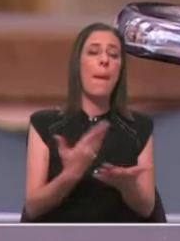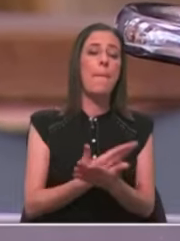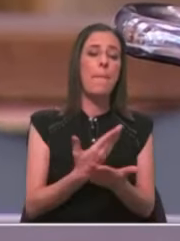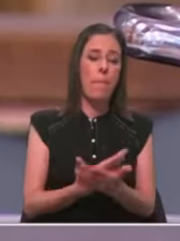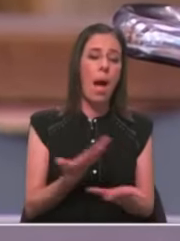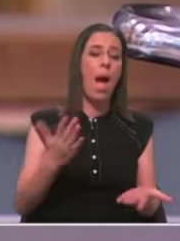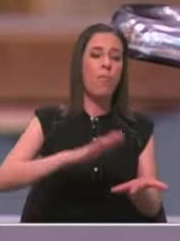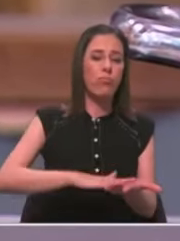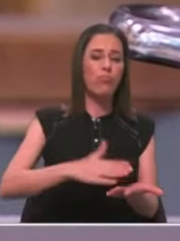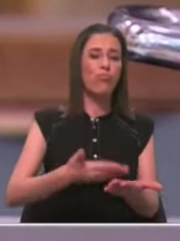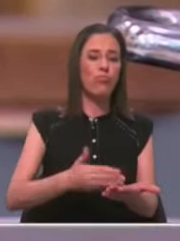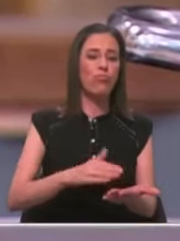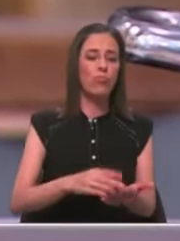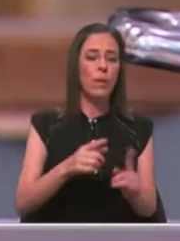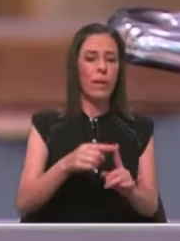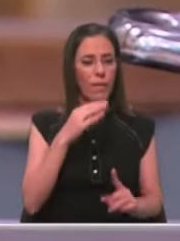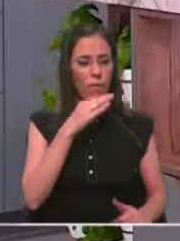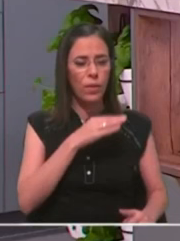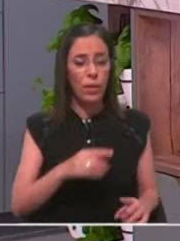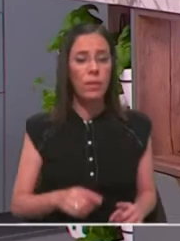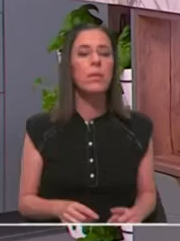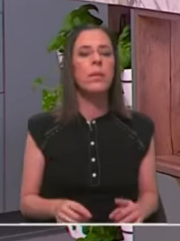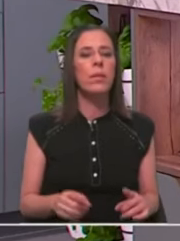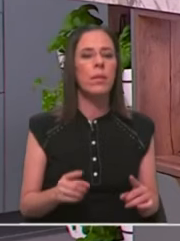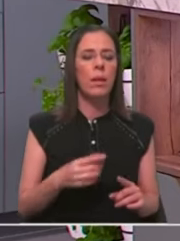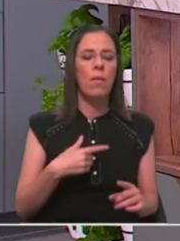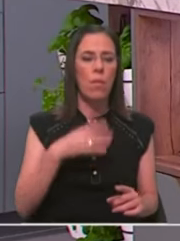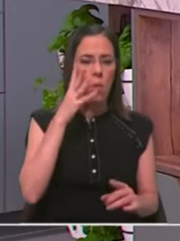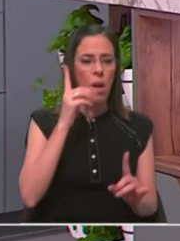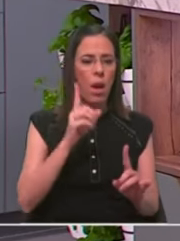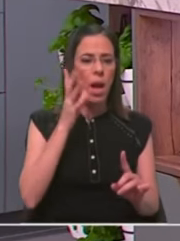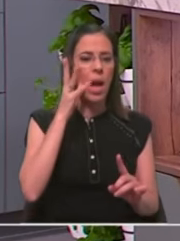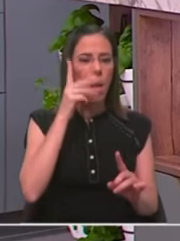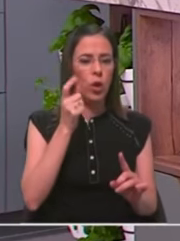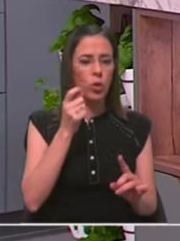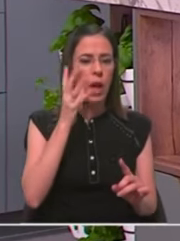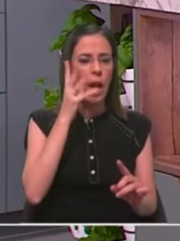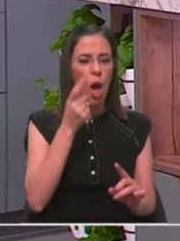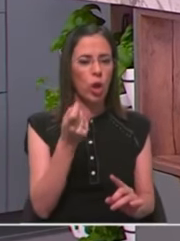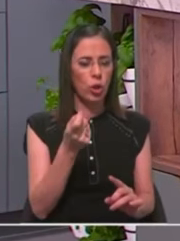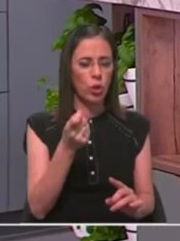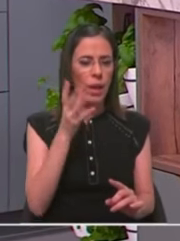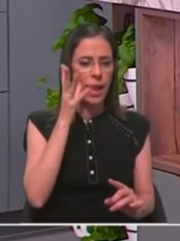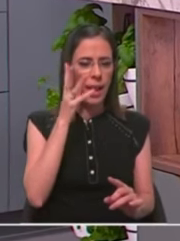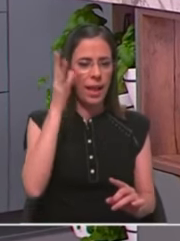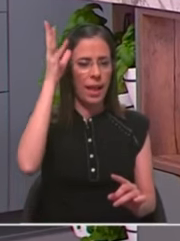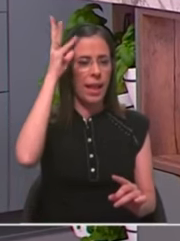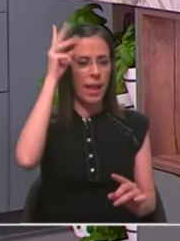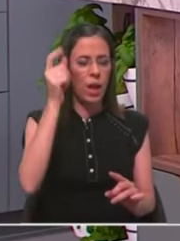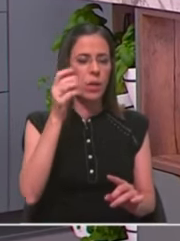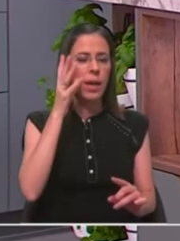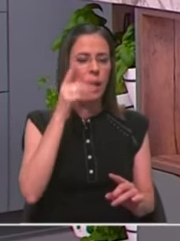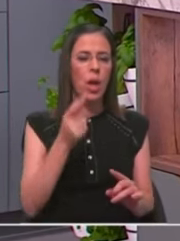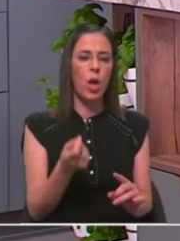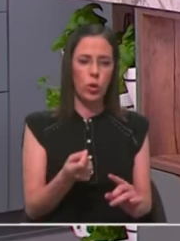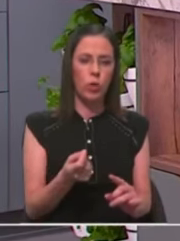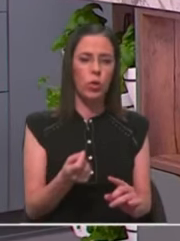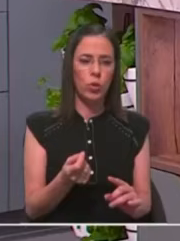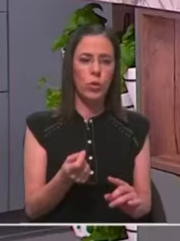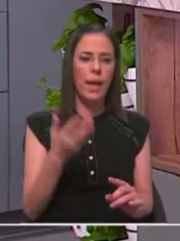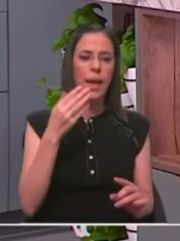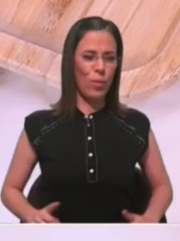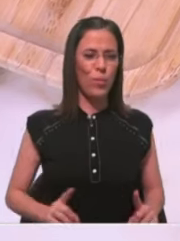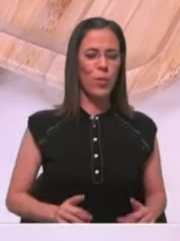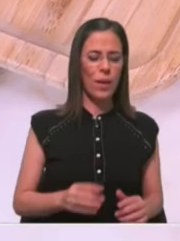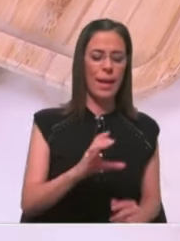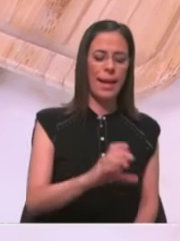pão, é? Exatamente. Mas frio. Sim, mas vou aquecê-lo. Vou aquecê-lo um bocadinho. Isto convém dar-lhe aqui um